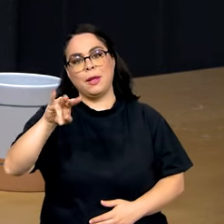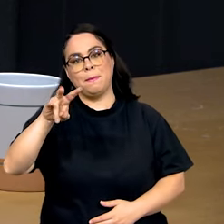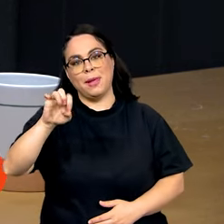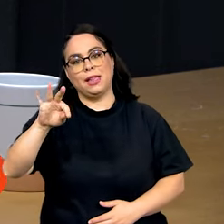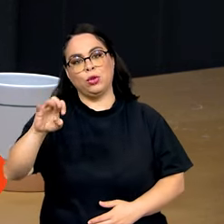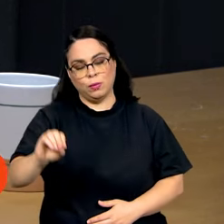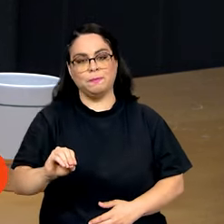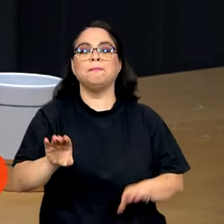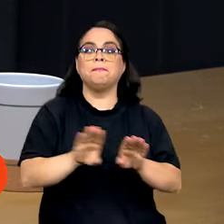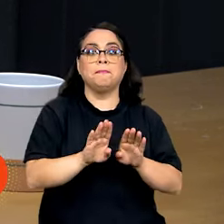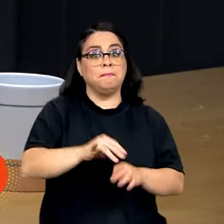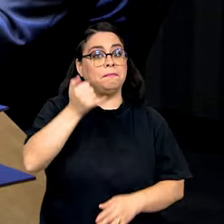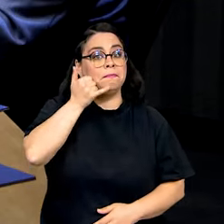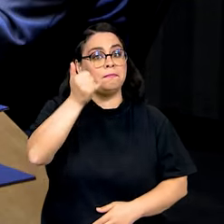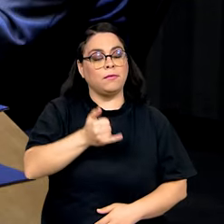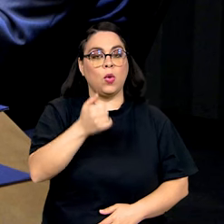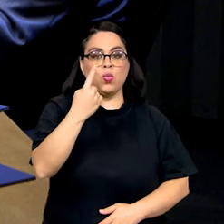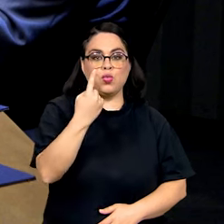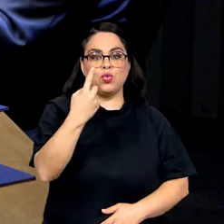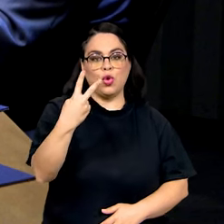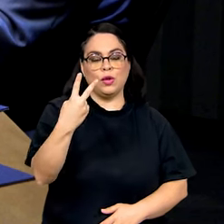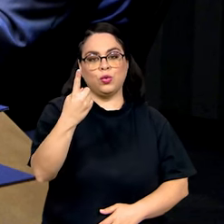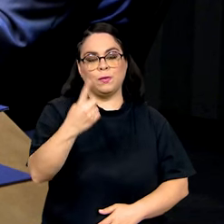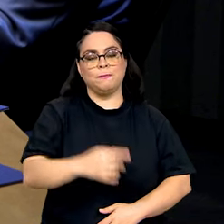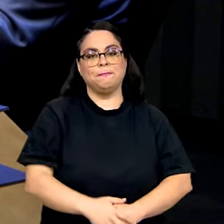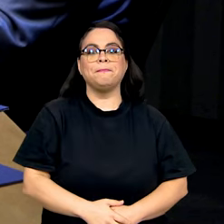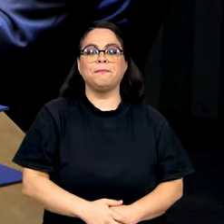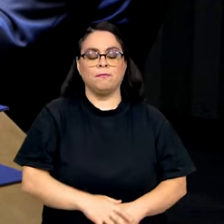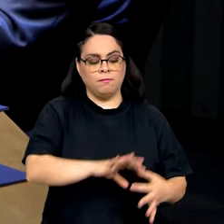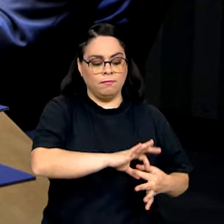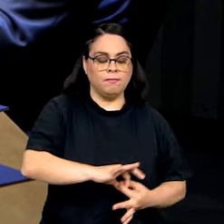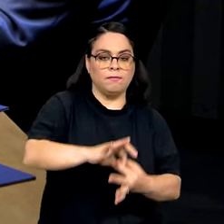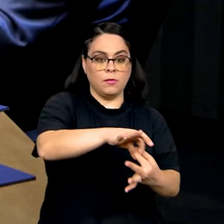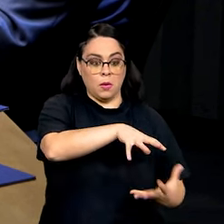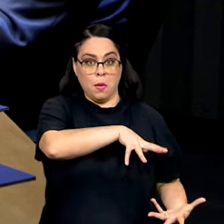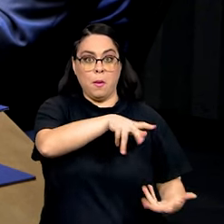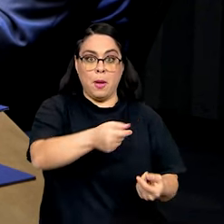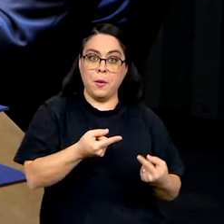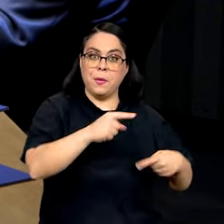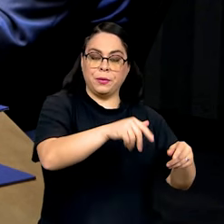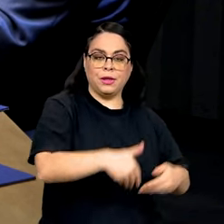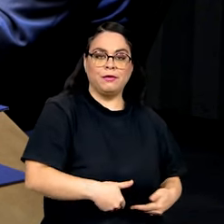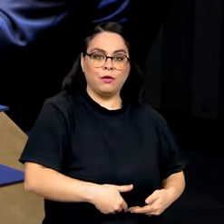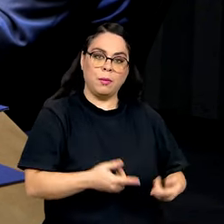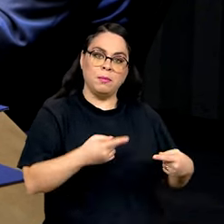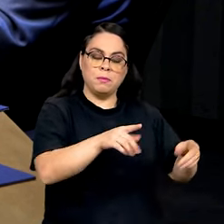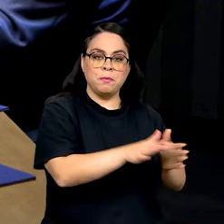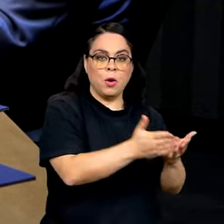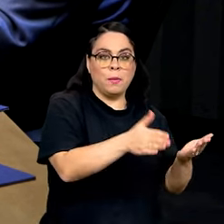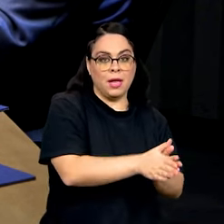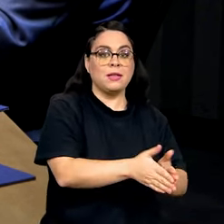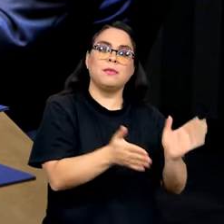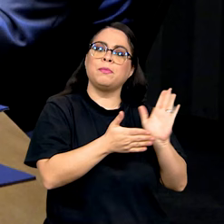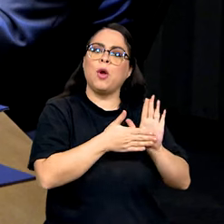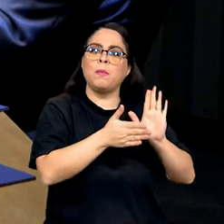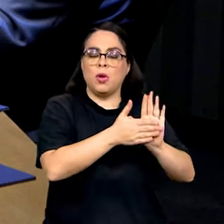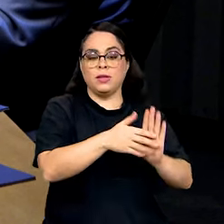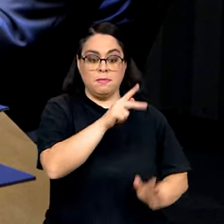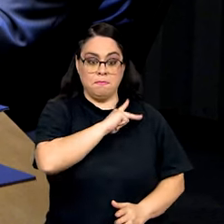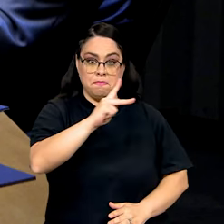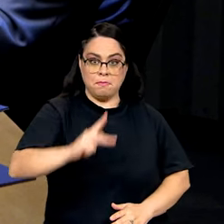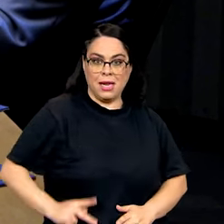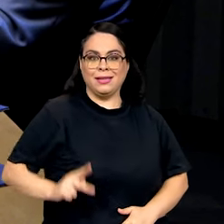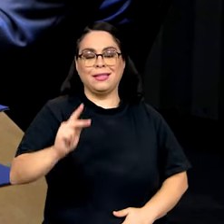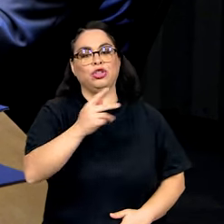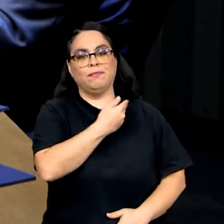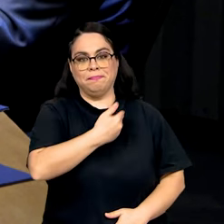social 1 2 1 aliança Global contra a fome e a pobreza proposta do Brasil à frente do G20 está